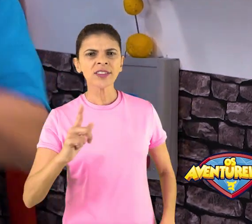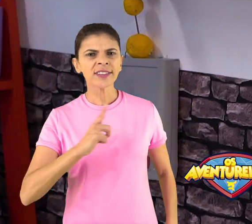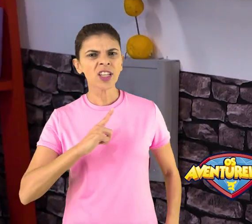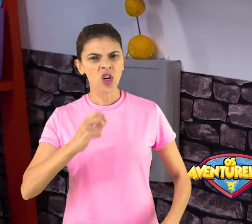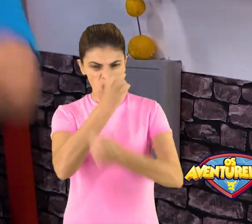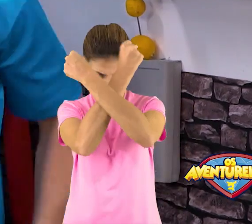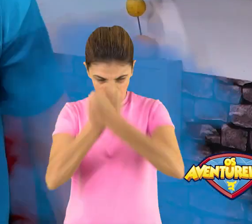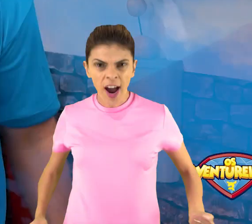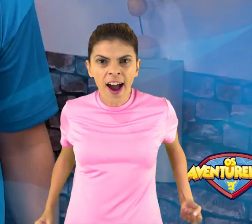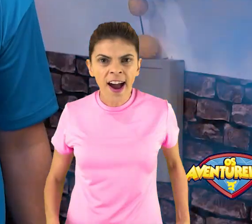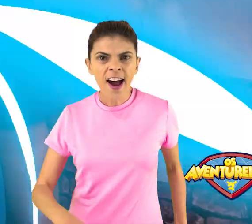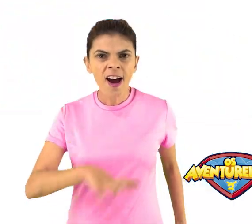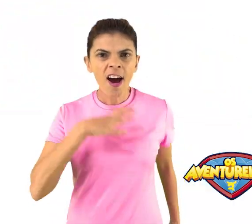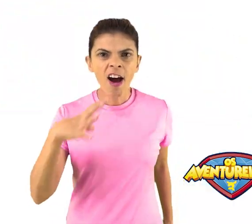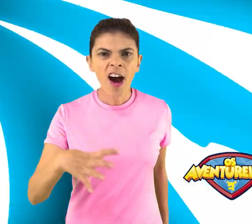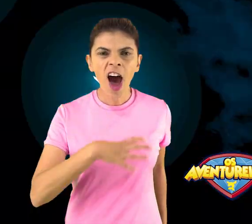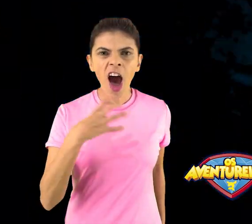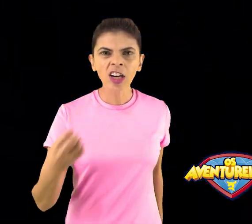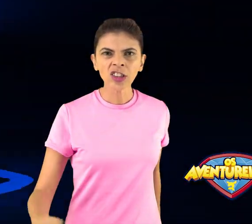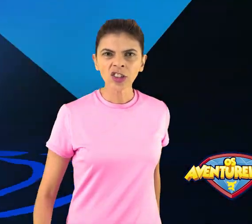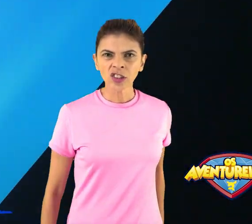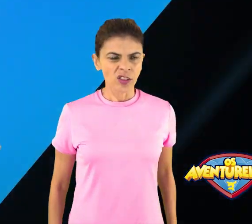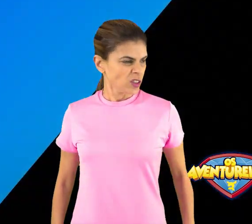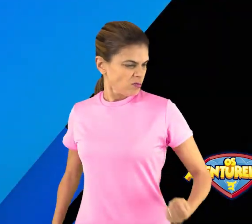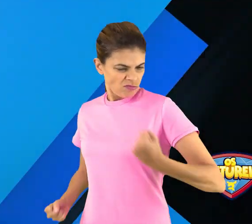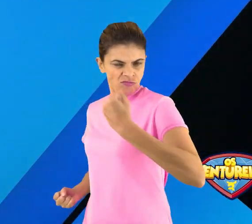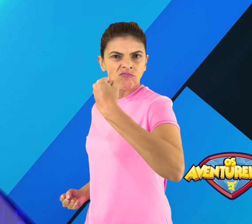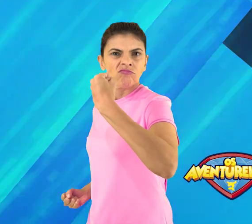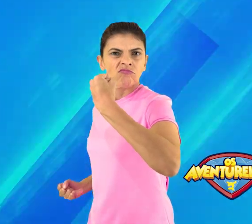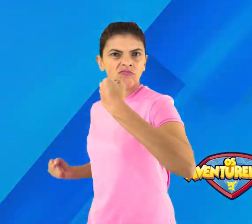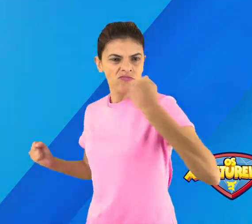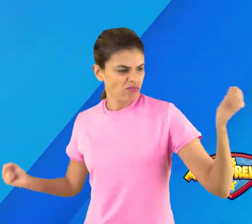a coragem!